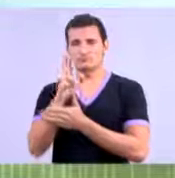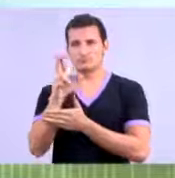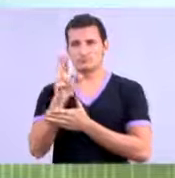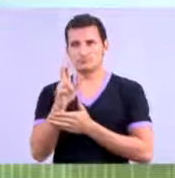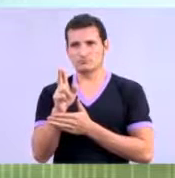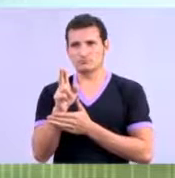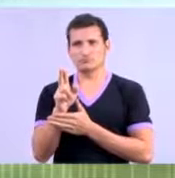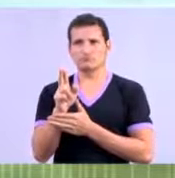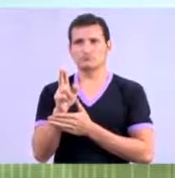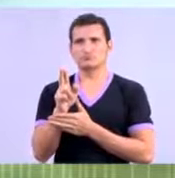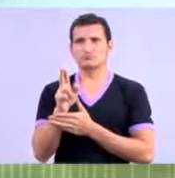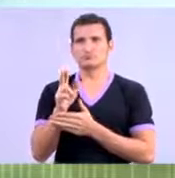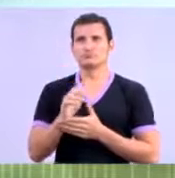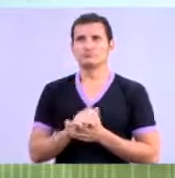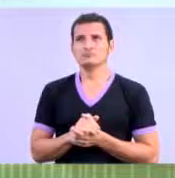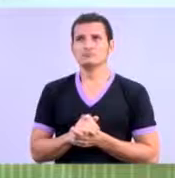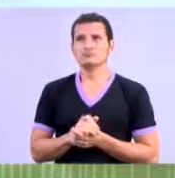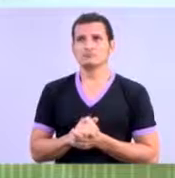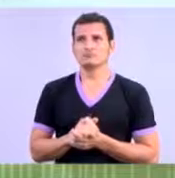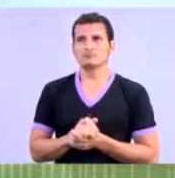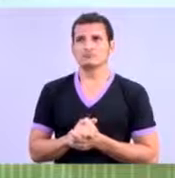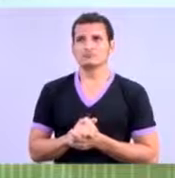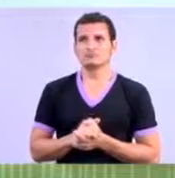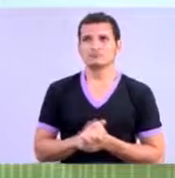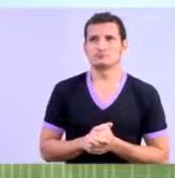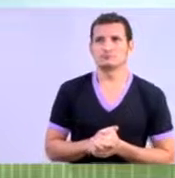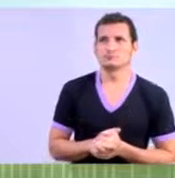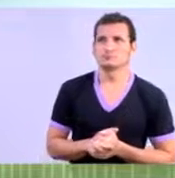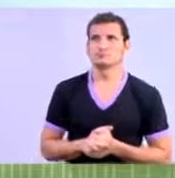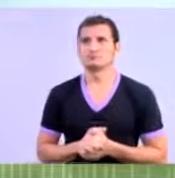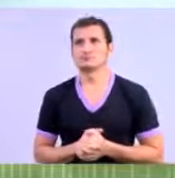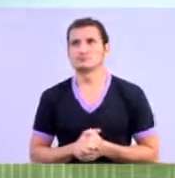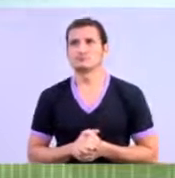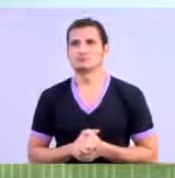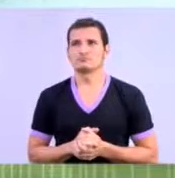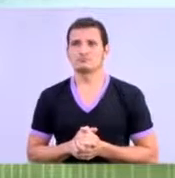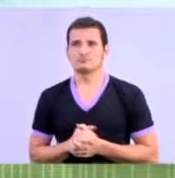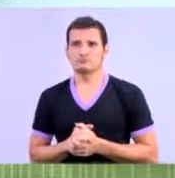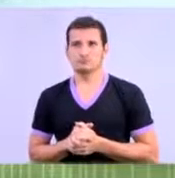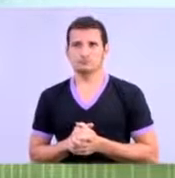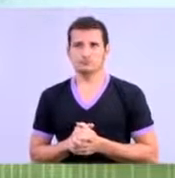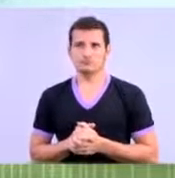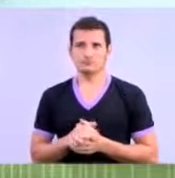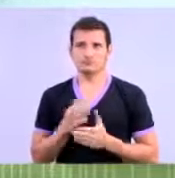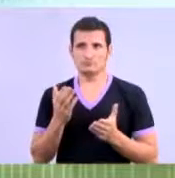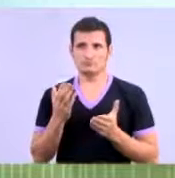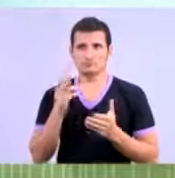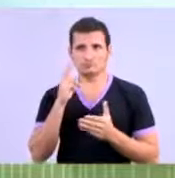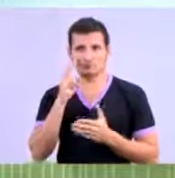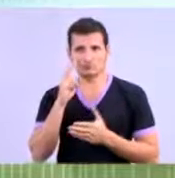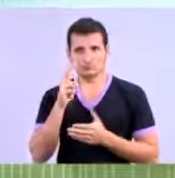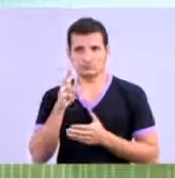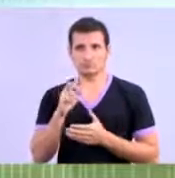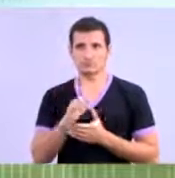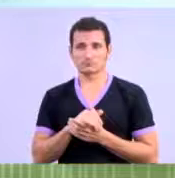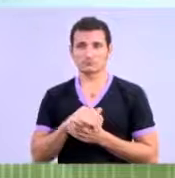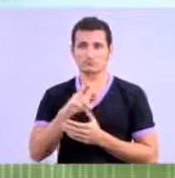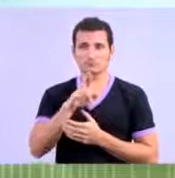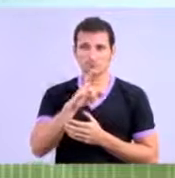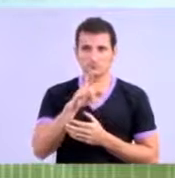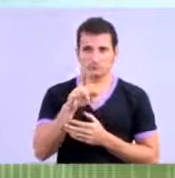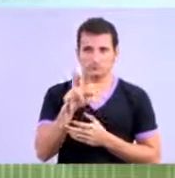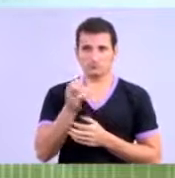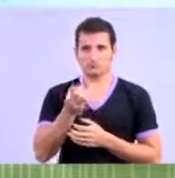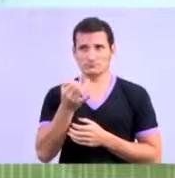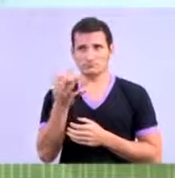mesma quantidade de parâmetros, então tem a mesma assinatura? Ainda não. Vamos ver que a assinatura é composta pelo nome, quantidade de parâmetro